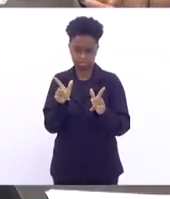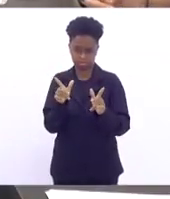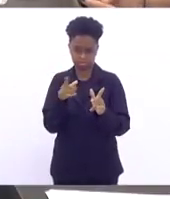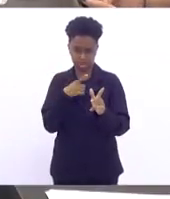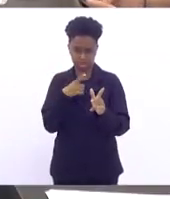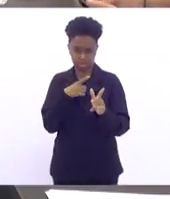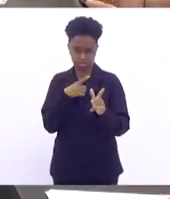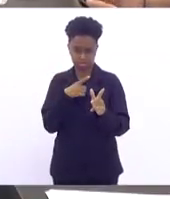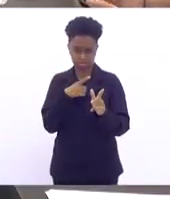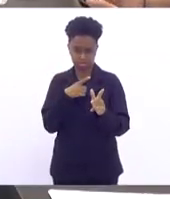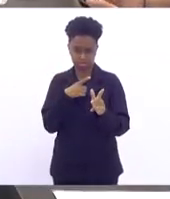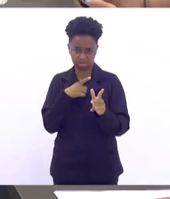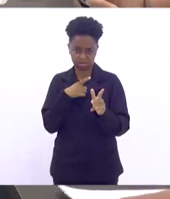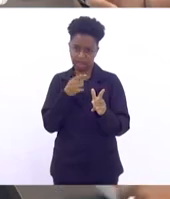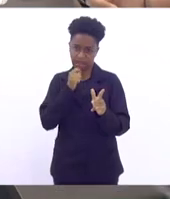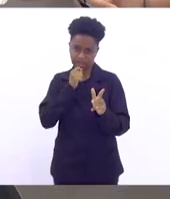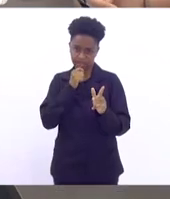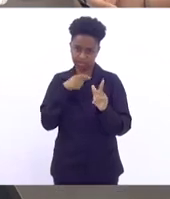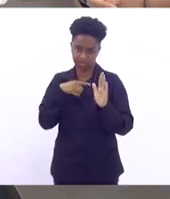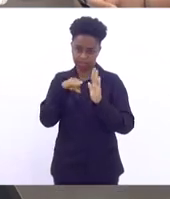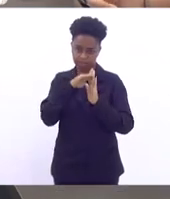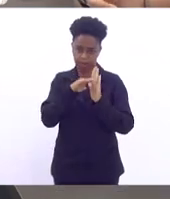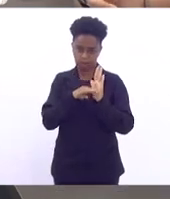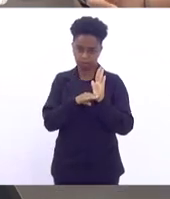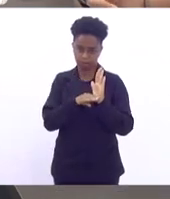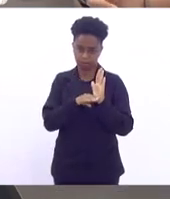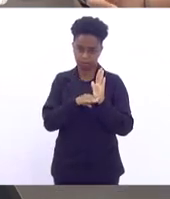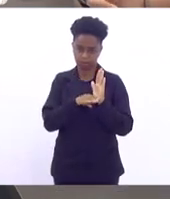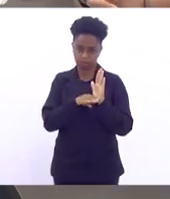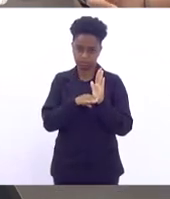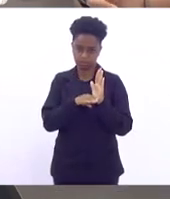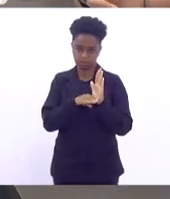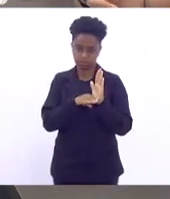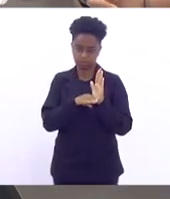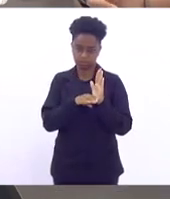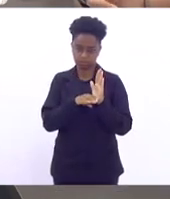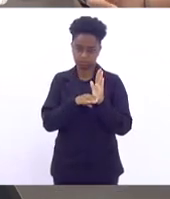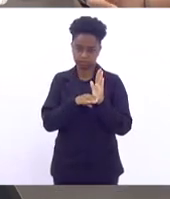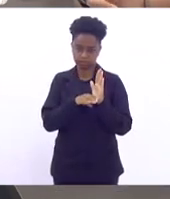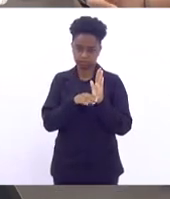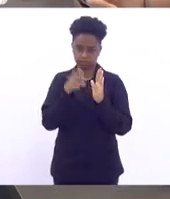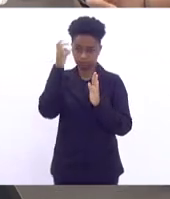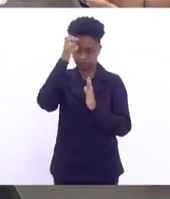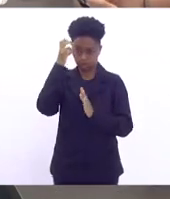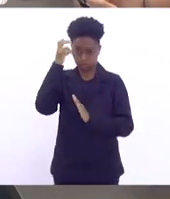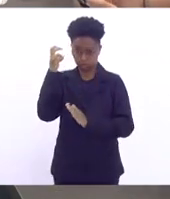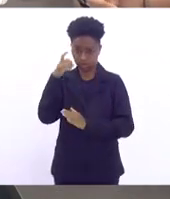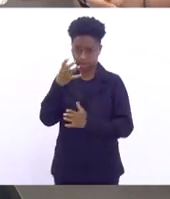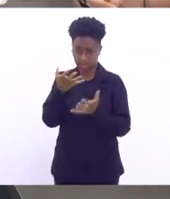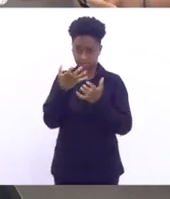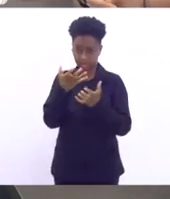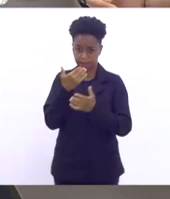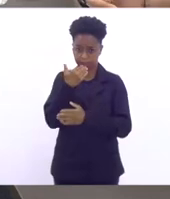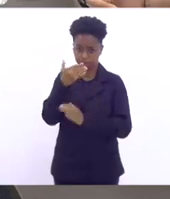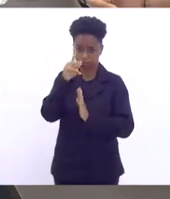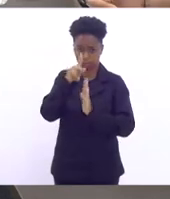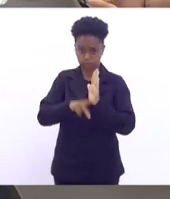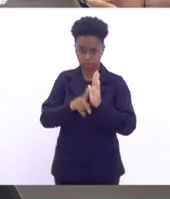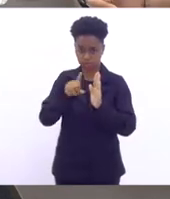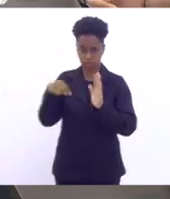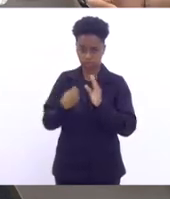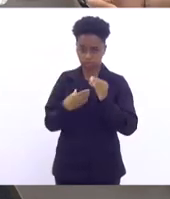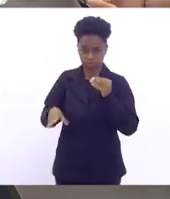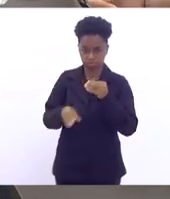dentre os que restaram ainda na pauta deputada Verônica que é fazer chamamento de algum projeto para que a gente